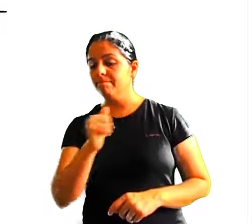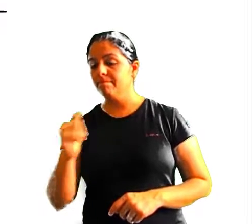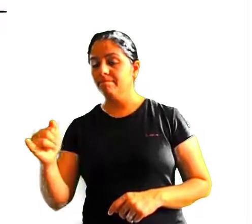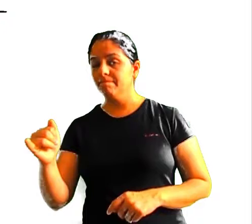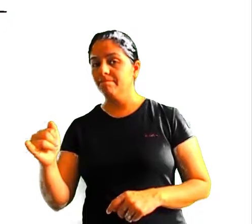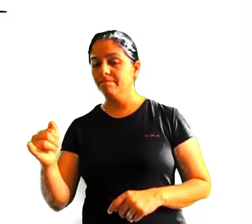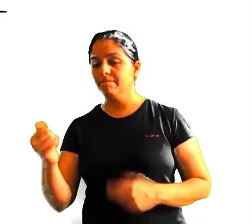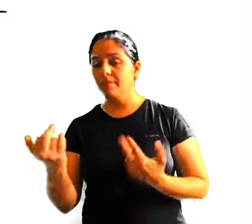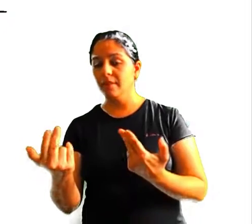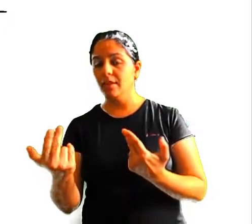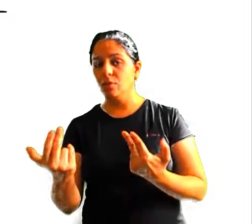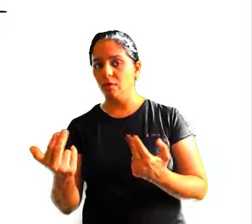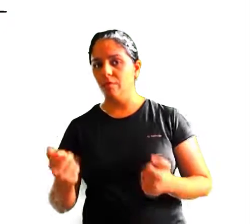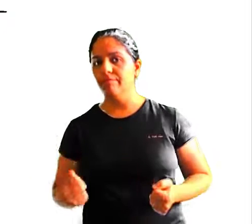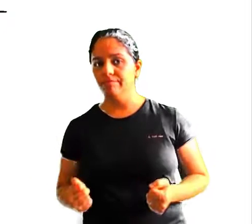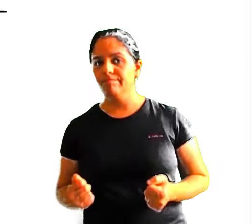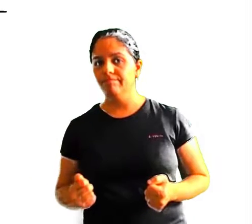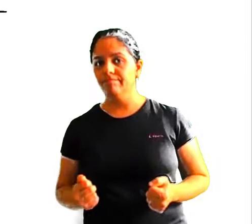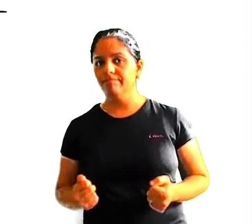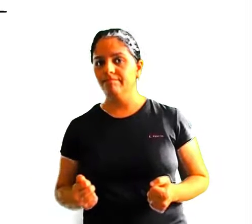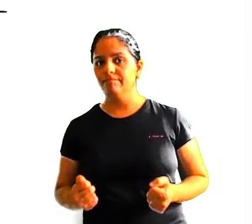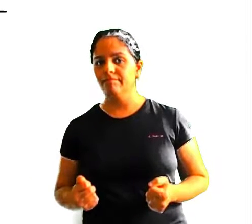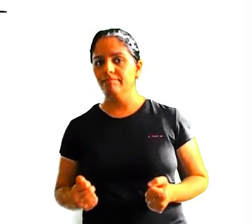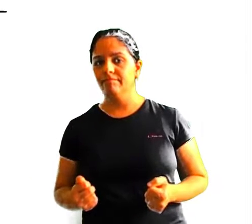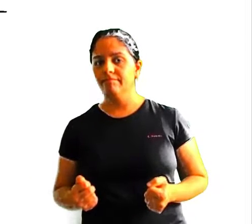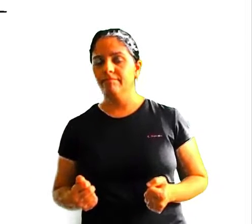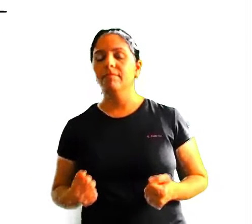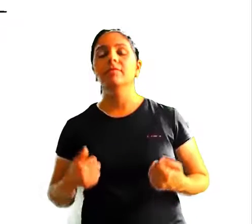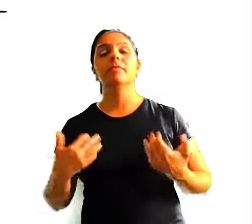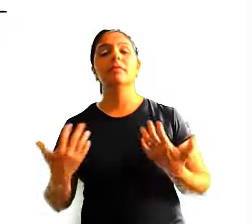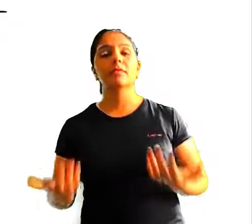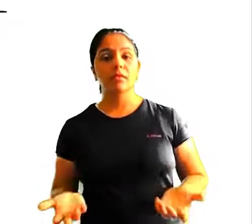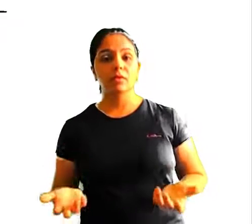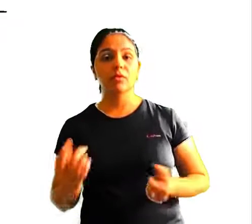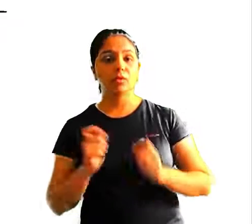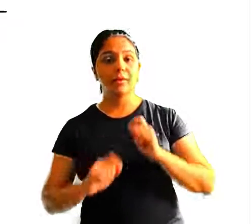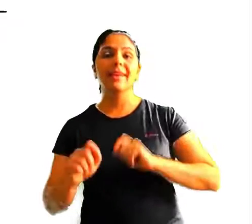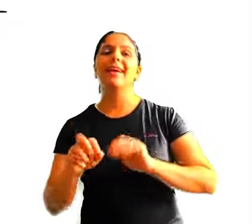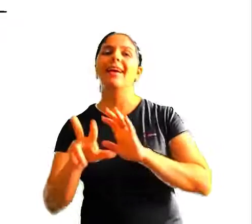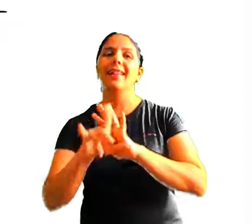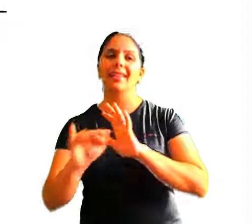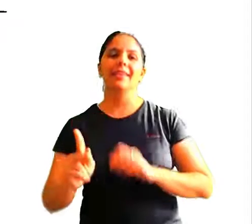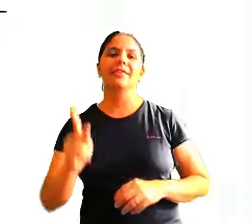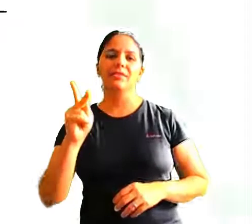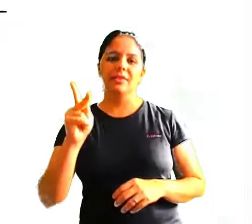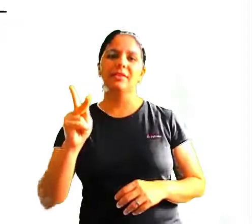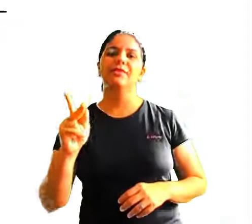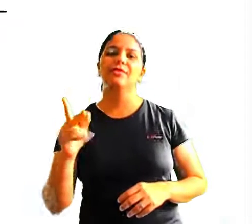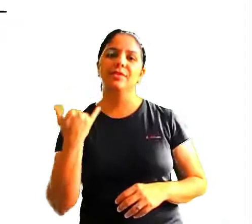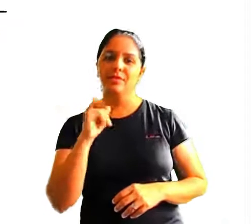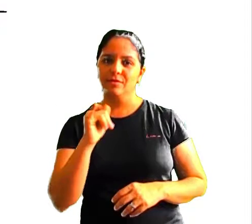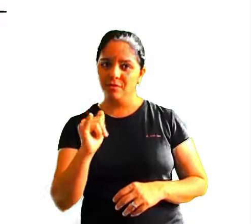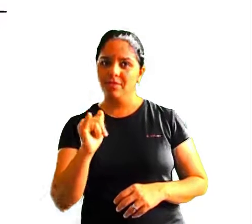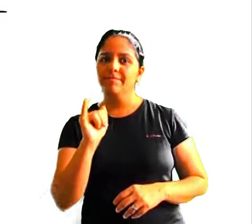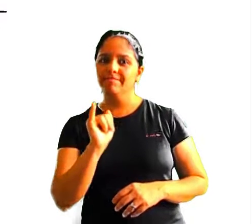As correntes que atravessam esses elementos, elas vão ser iguais.